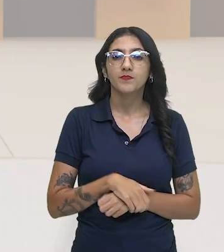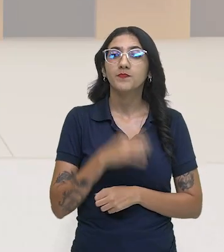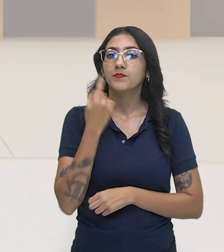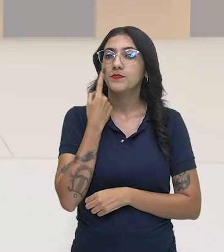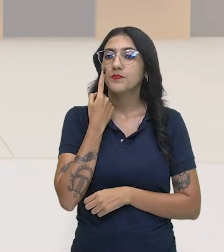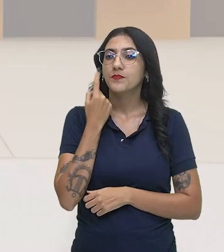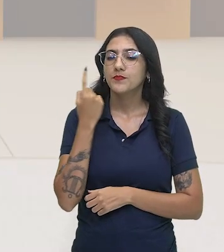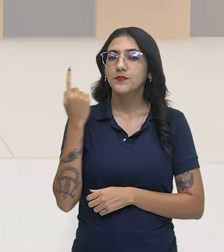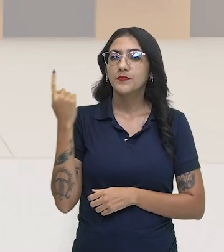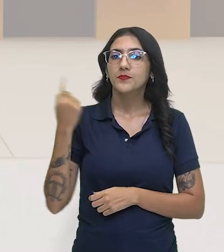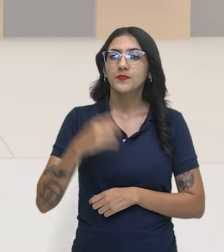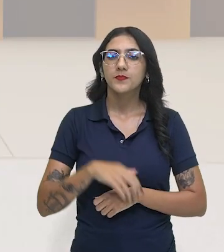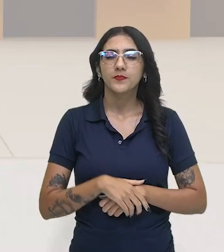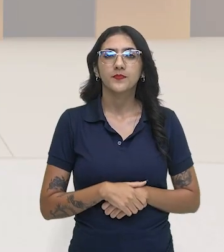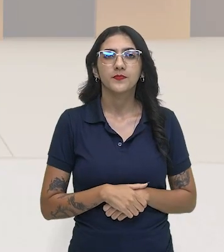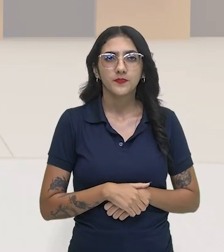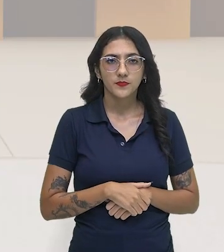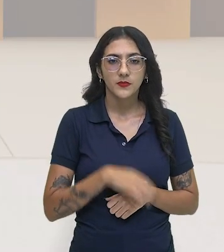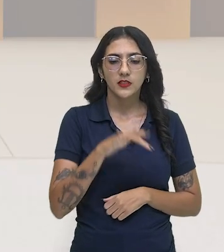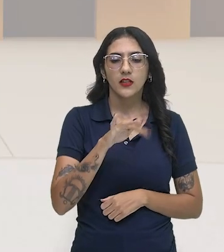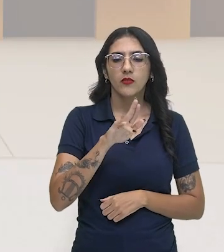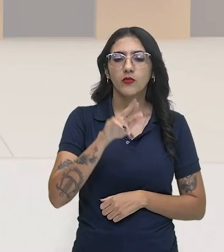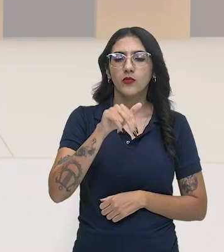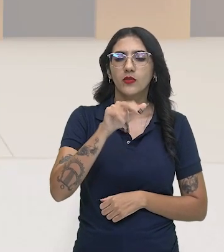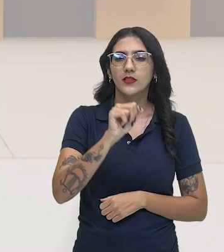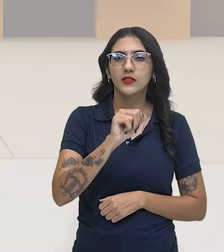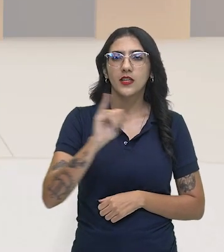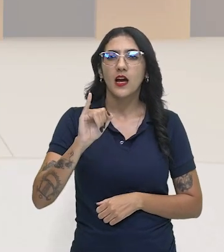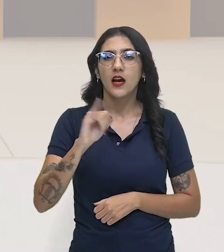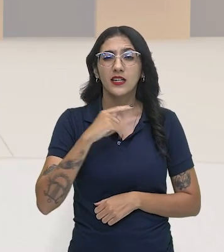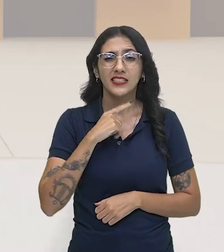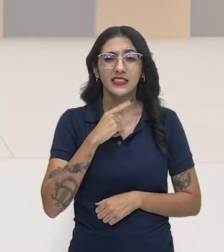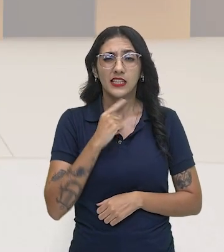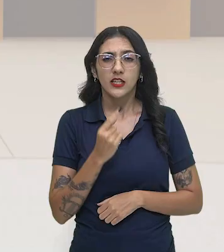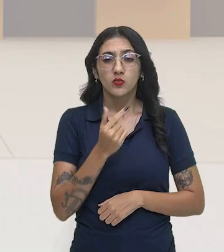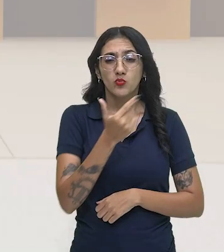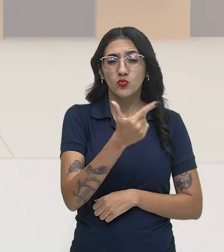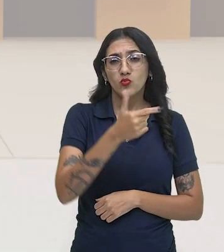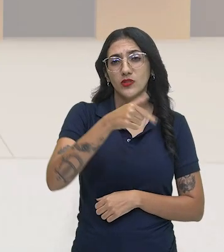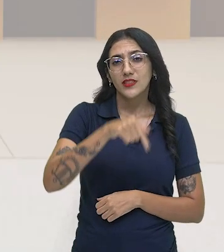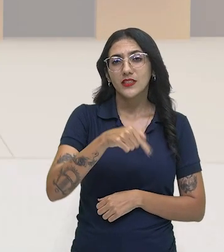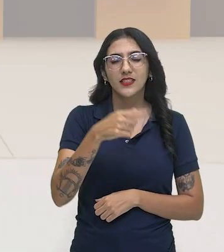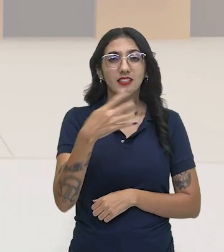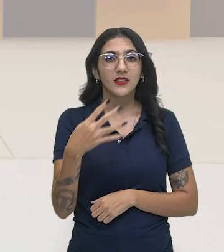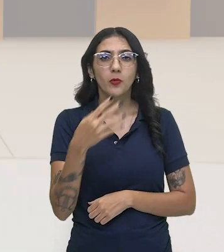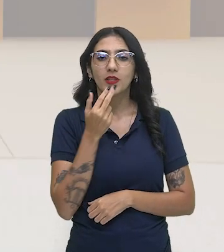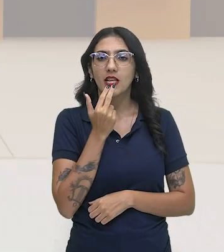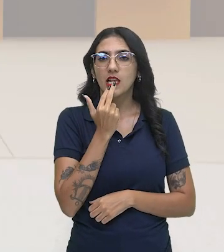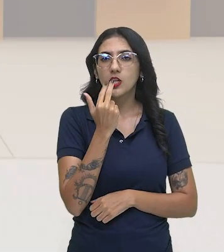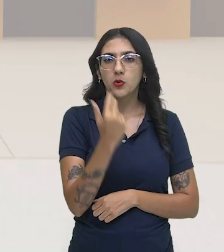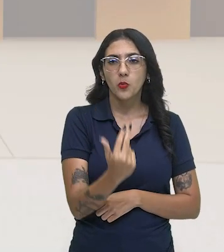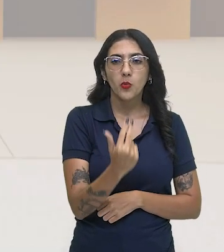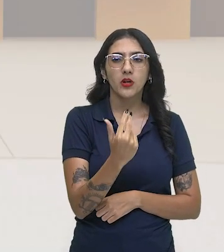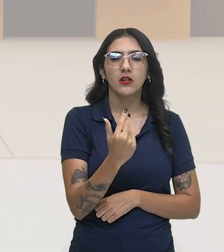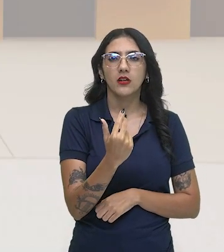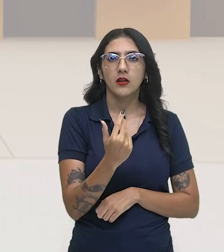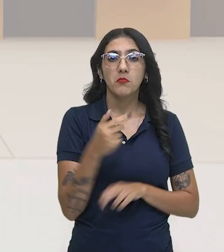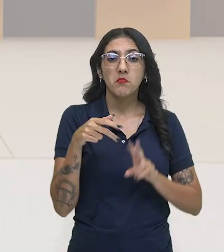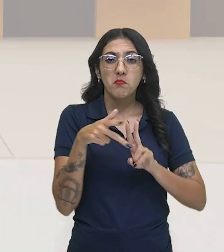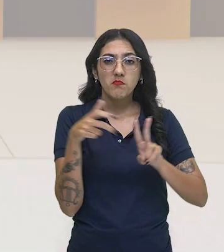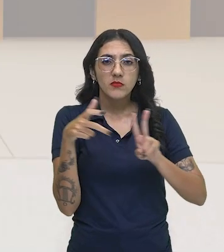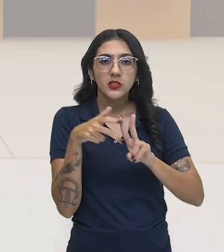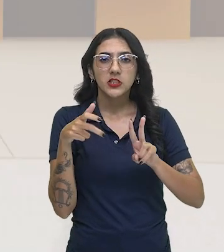né, a FUNAI, né, são faladas em torno de 274 línguas